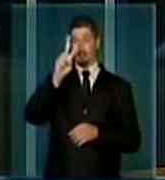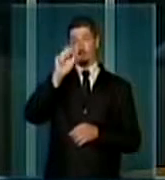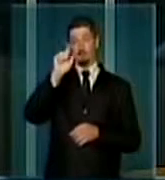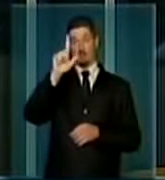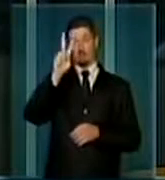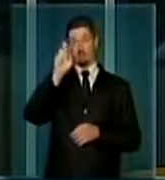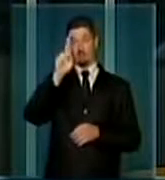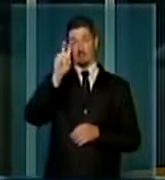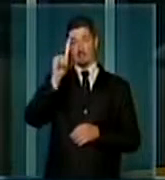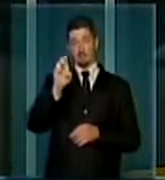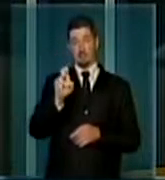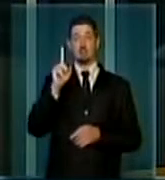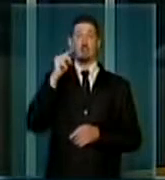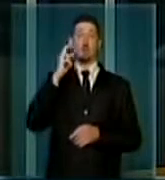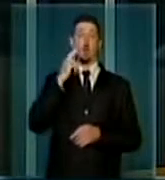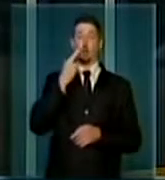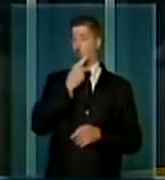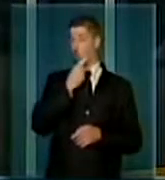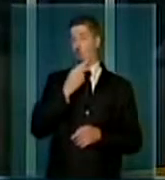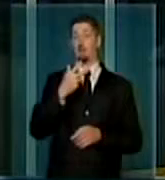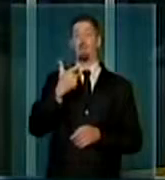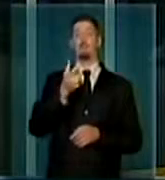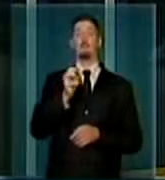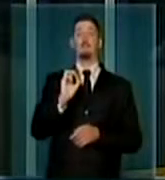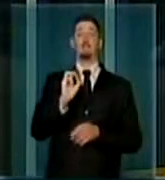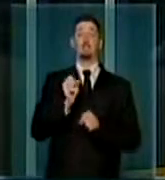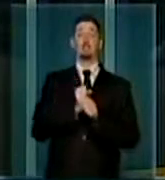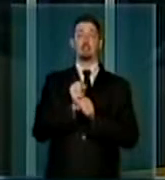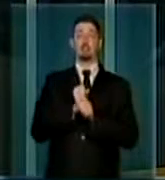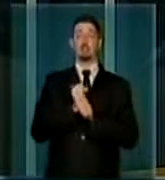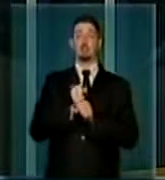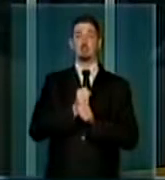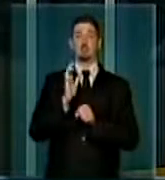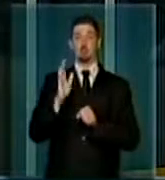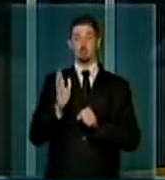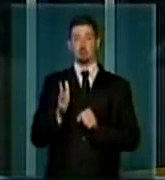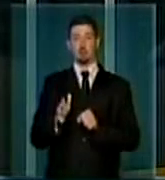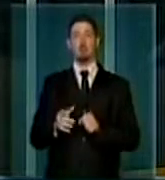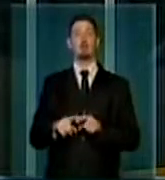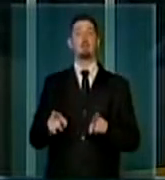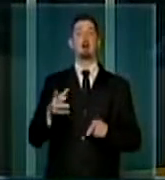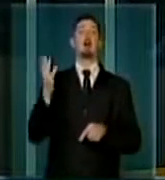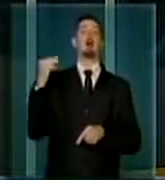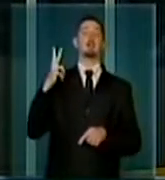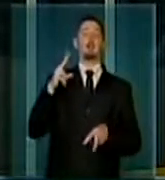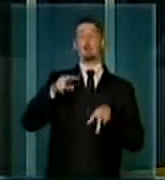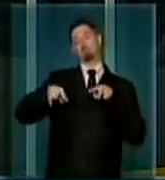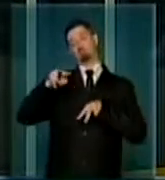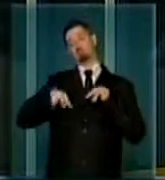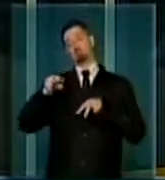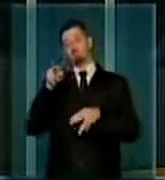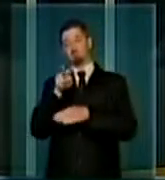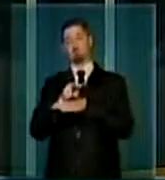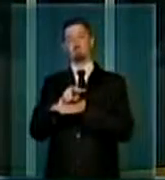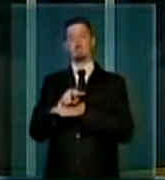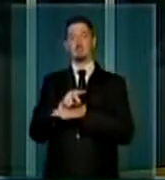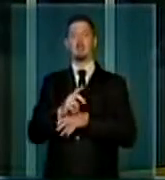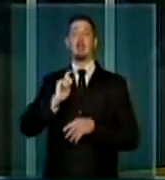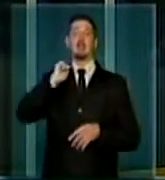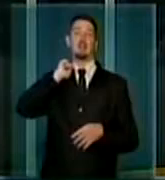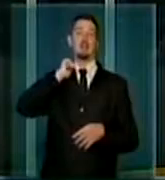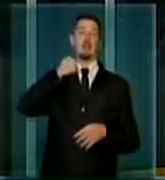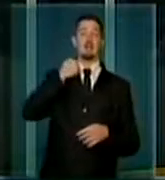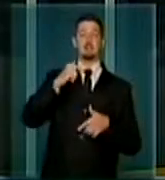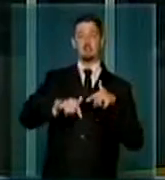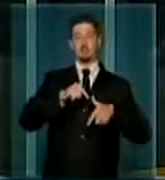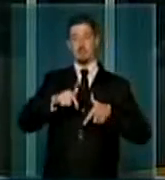residia no estado de Rondônia há 20 anos e, antes de ser político, já atuava como auditor fiscal da Delegacia